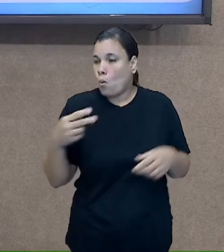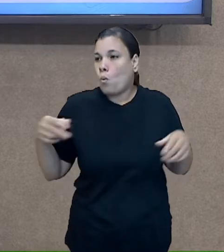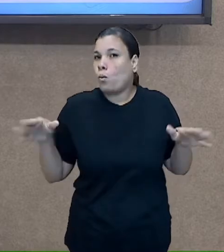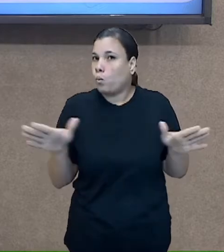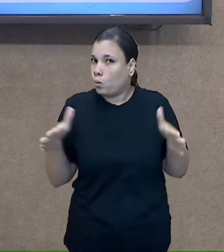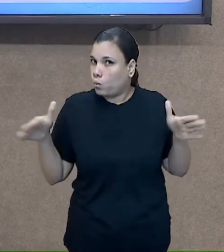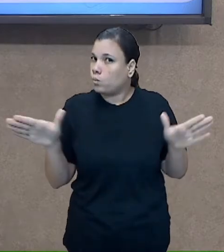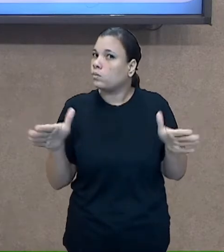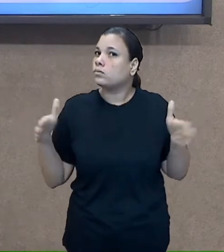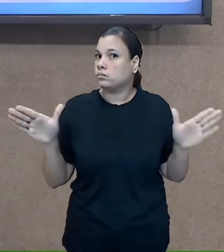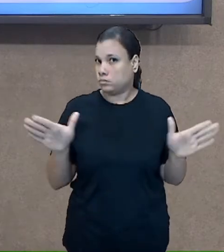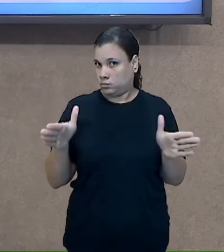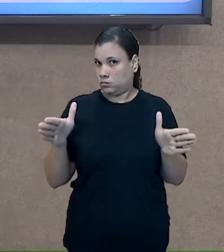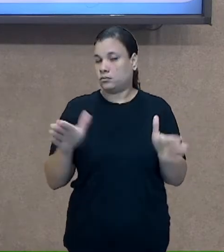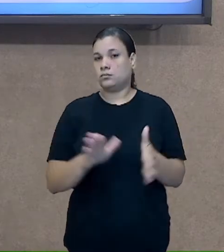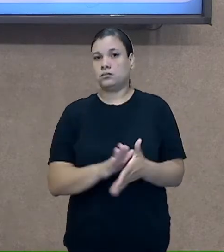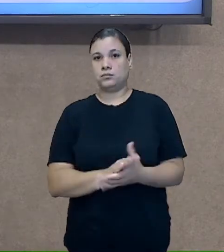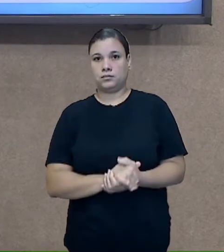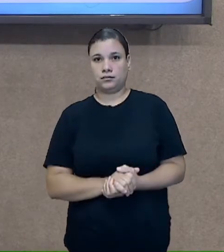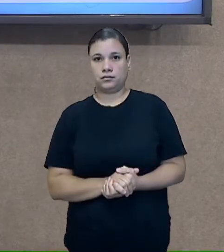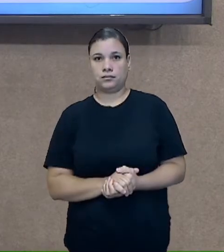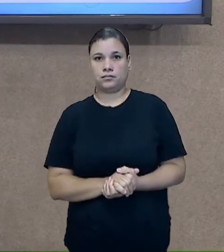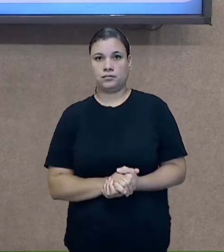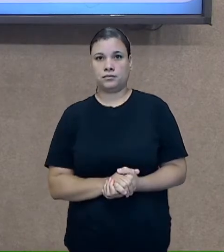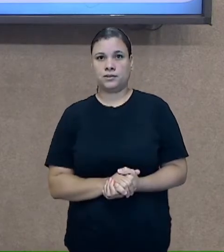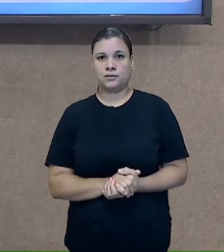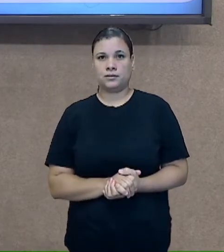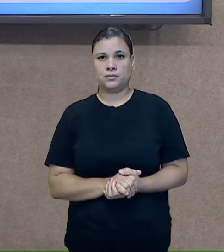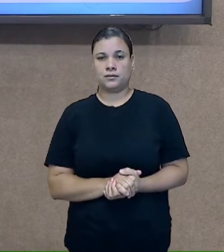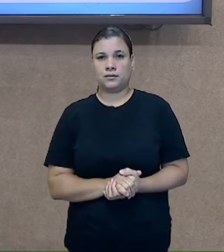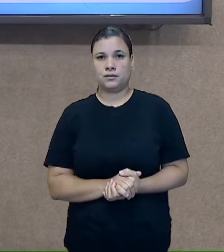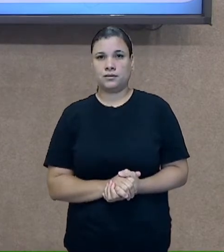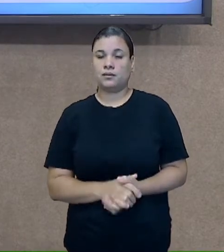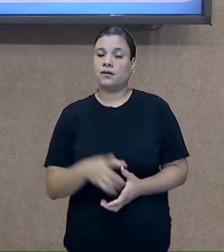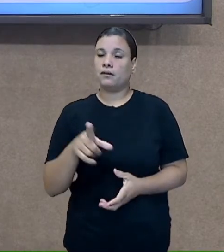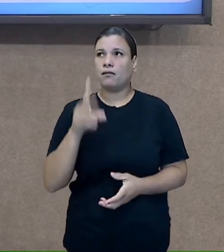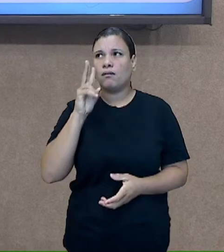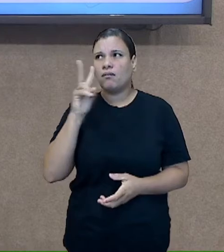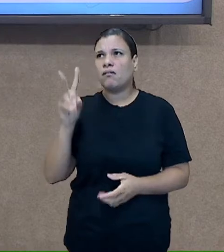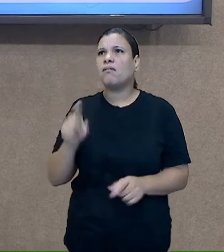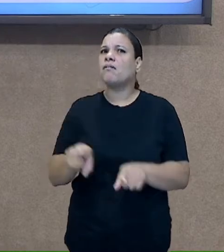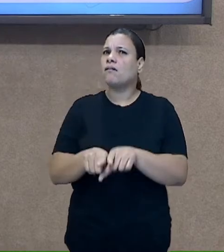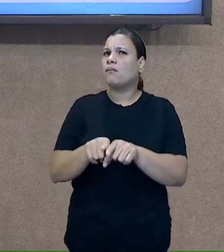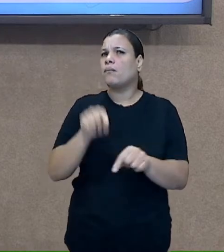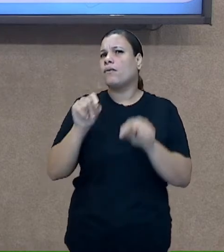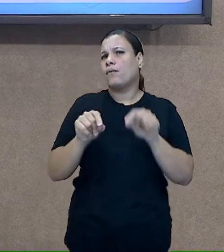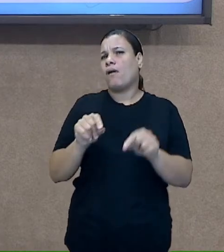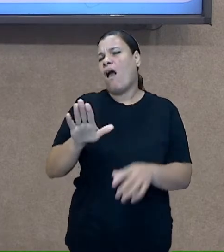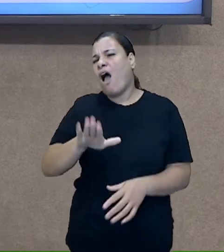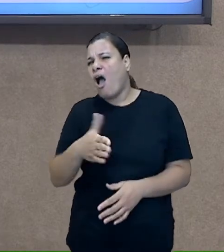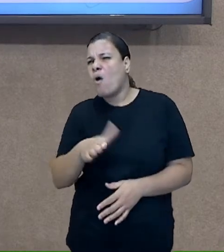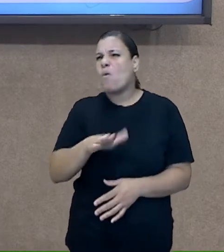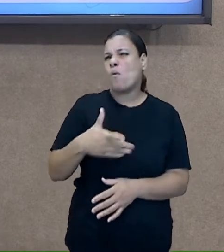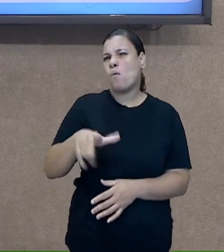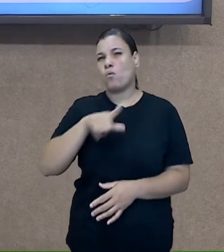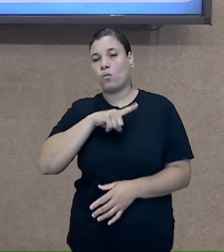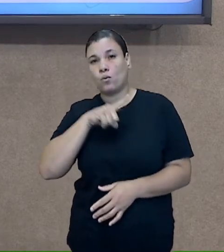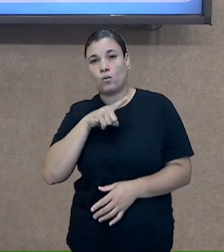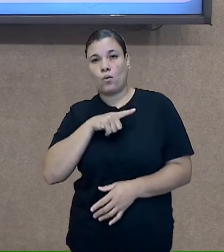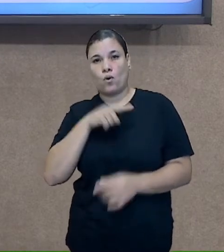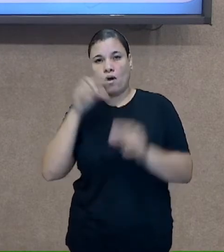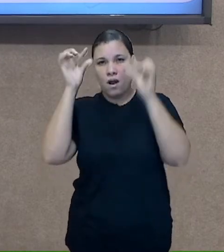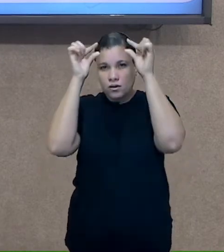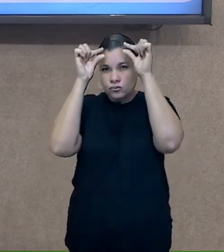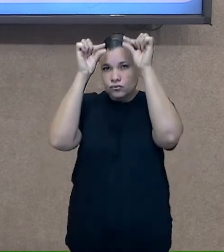duplas, 2 pares, e aí a gente vai ter antenas que vão ser também auxiliadoras